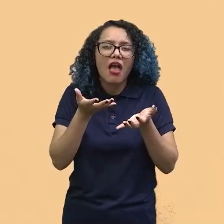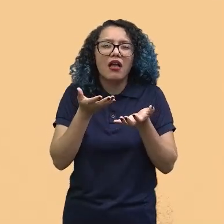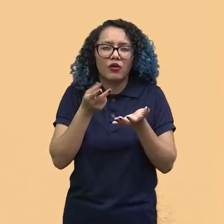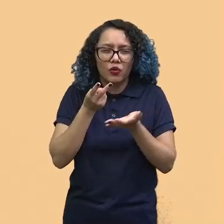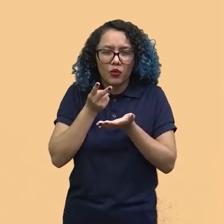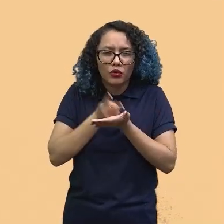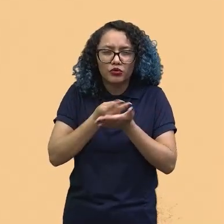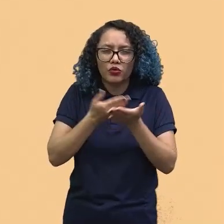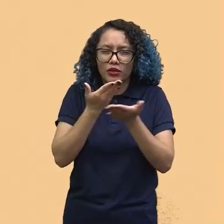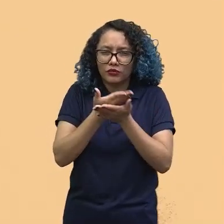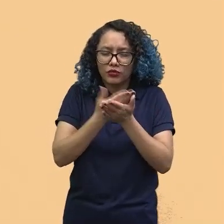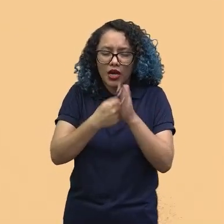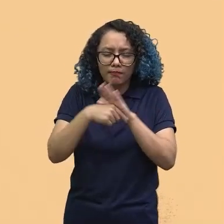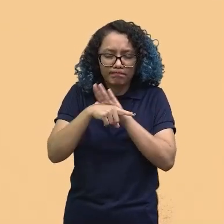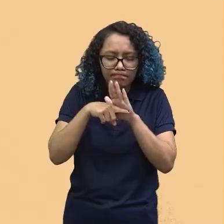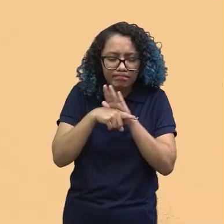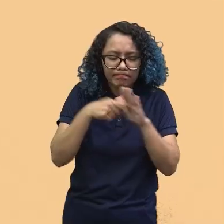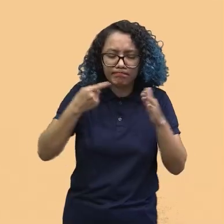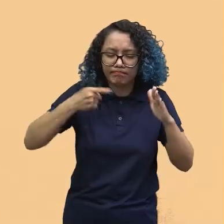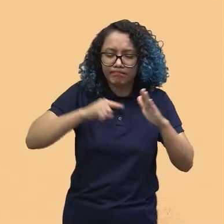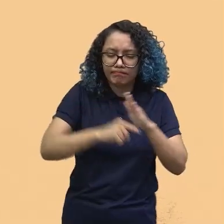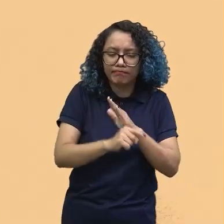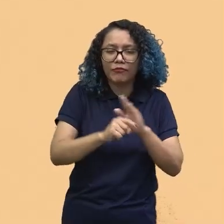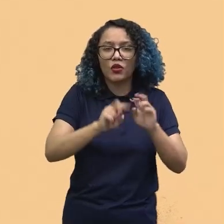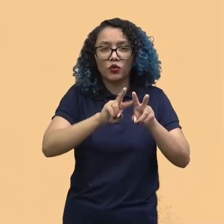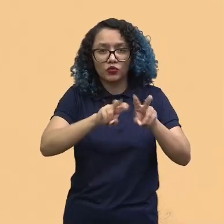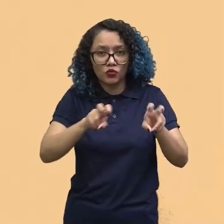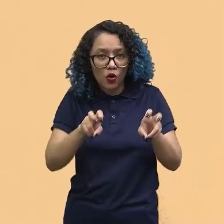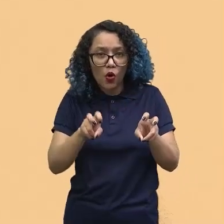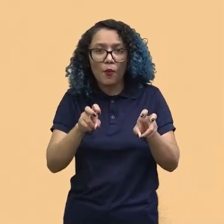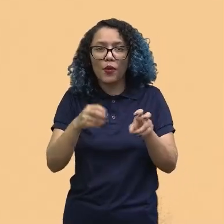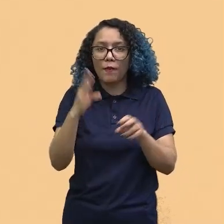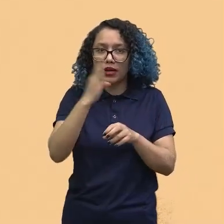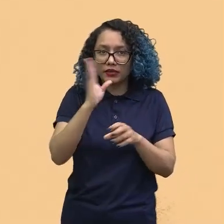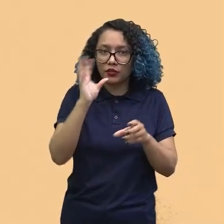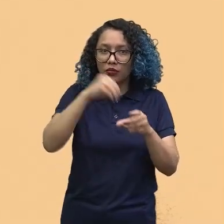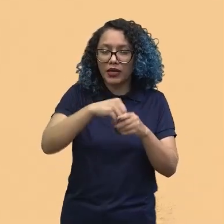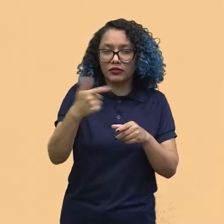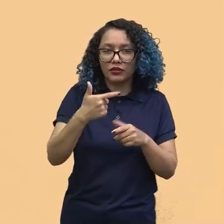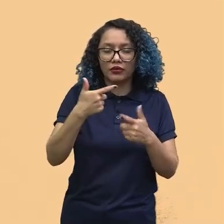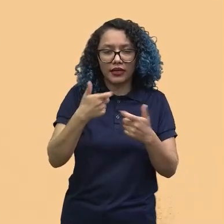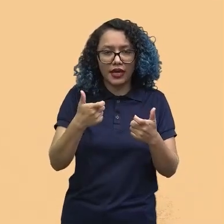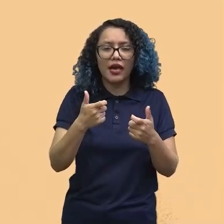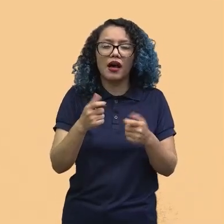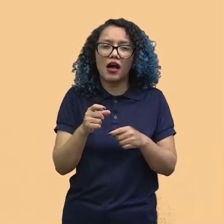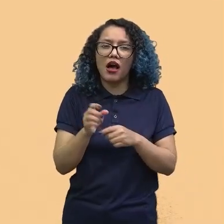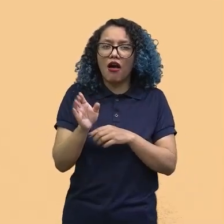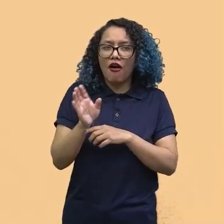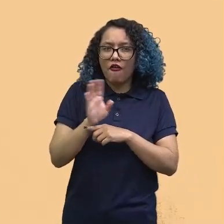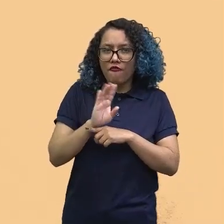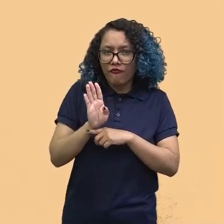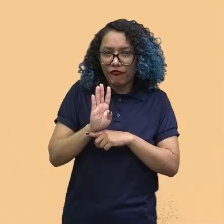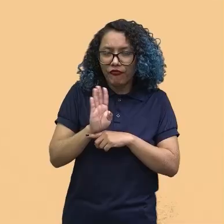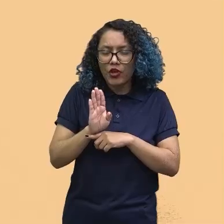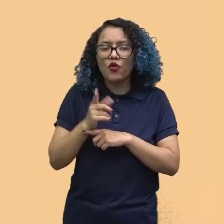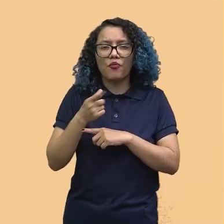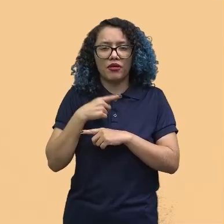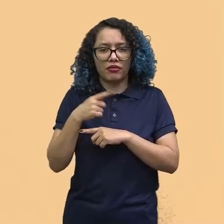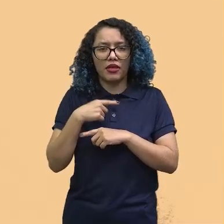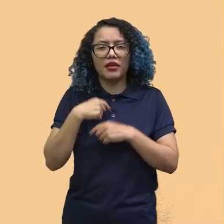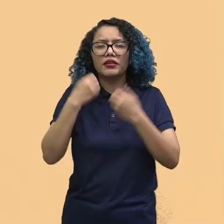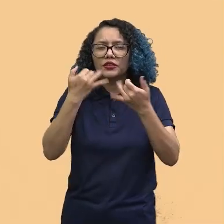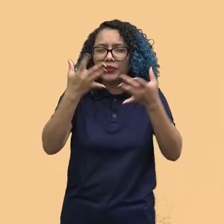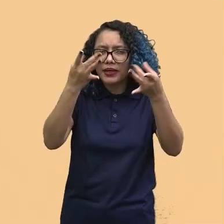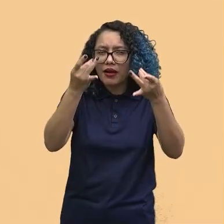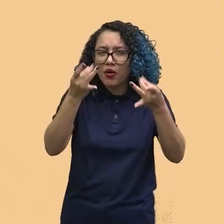mais nessa participação brasileira, né, você tem reportagens, documentários que tratam um pouco mais dos